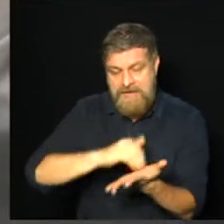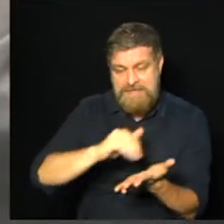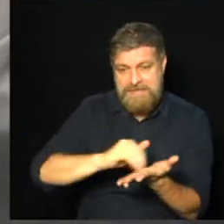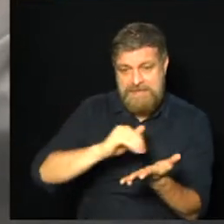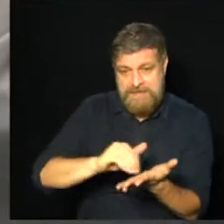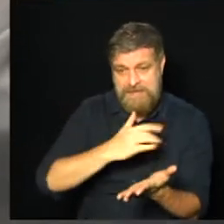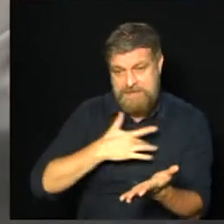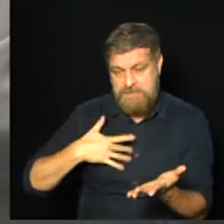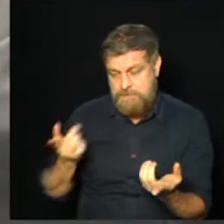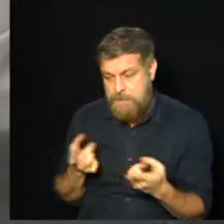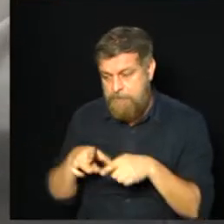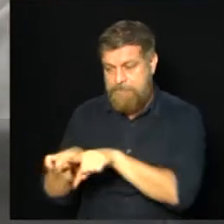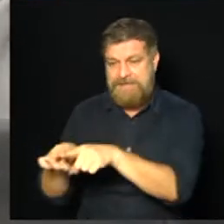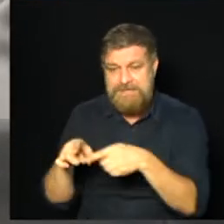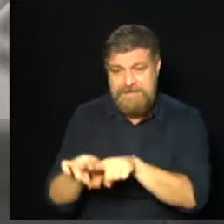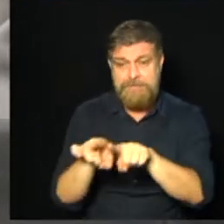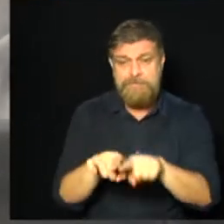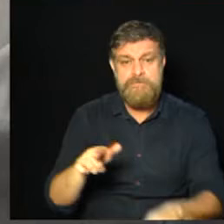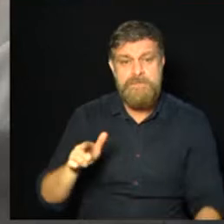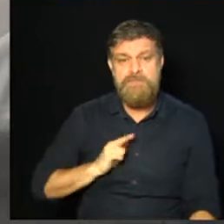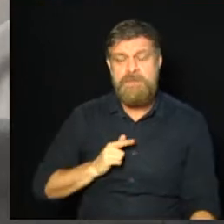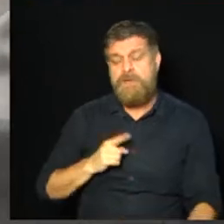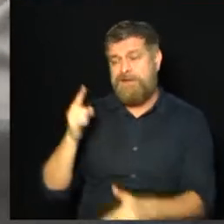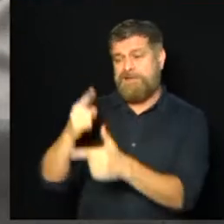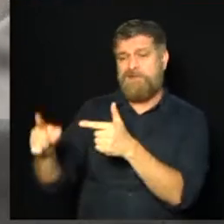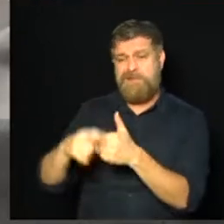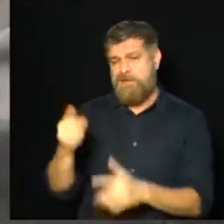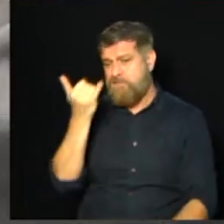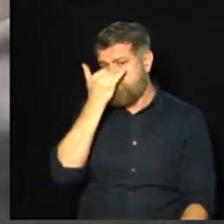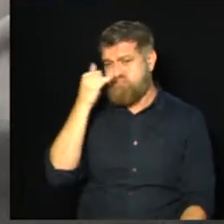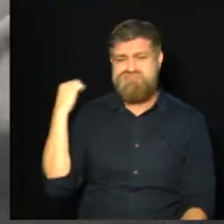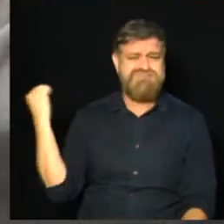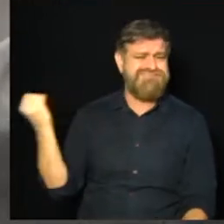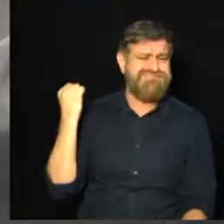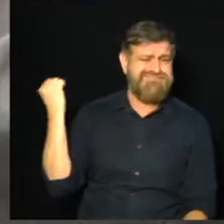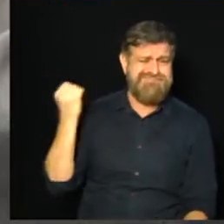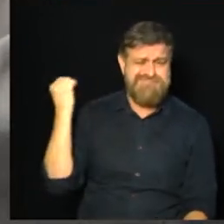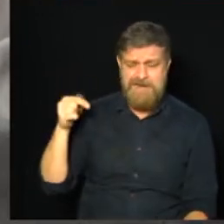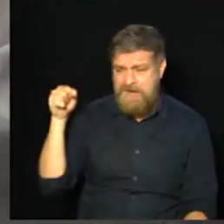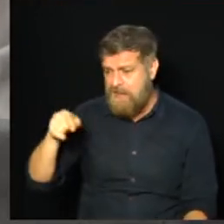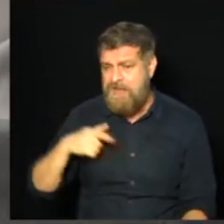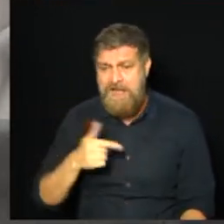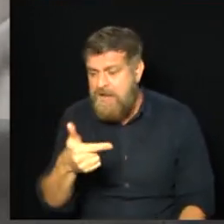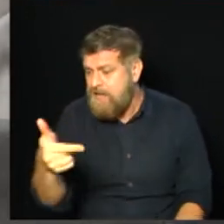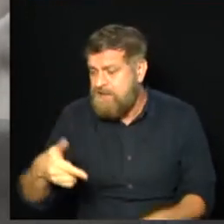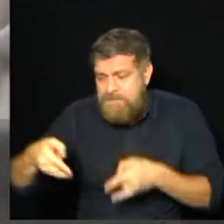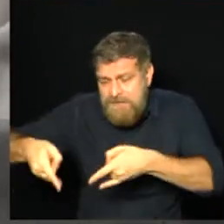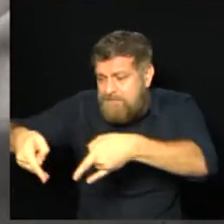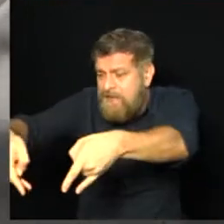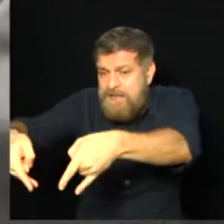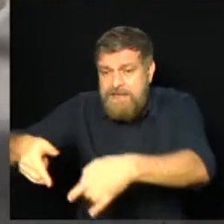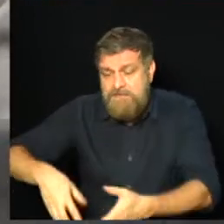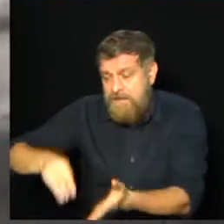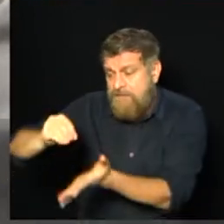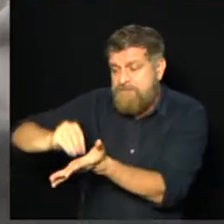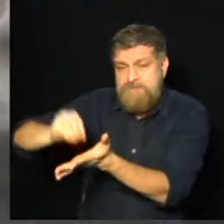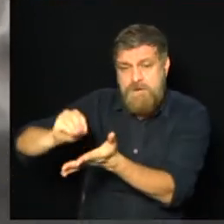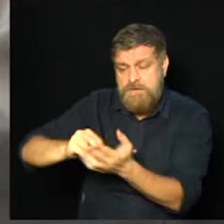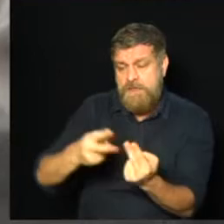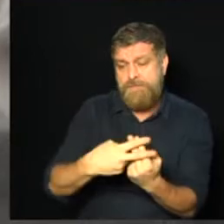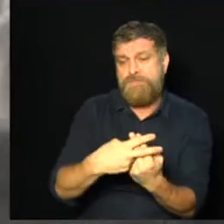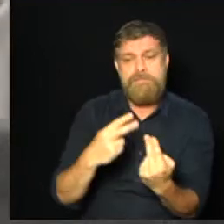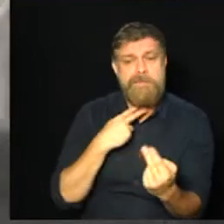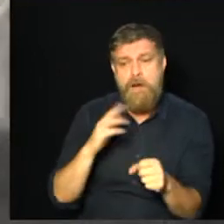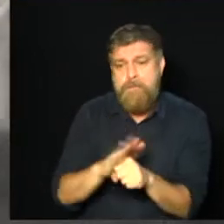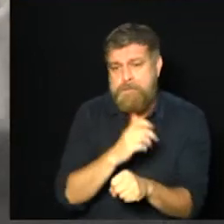Municipal de Saúde, teríamos um problema seríssimo de assistência ou desassistência na nossa região entre